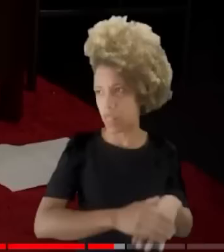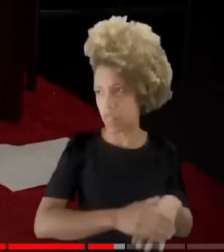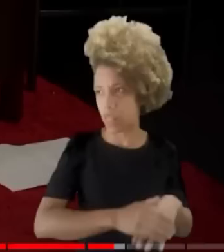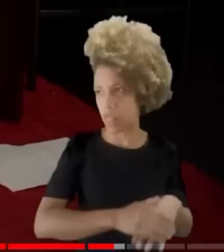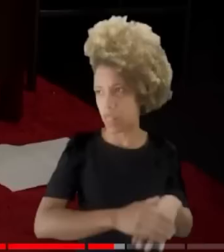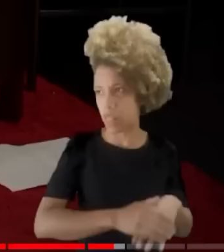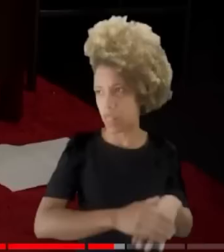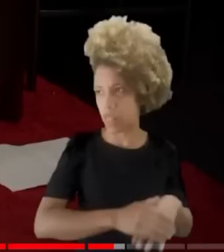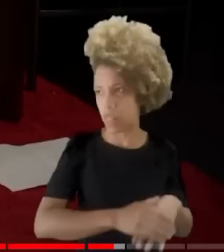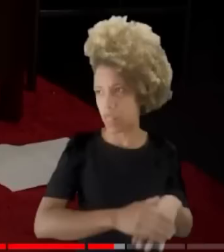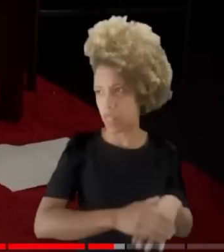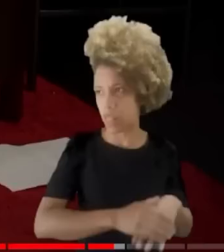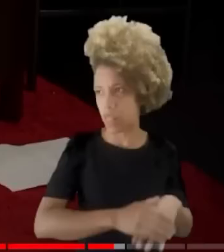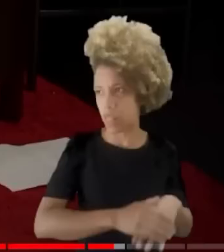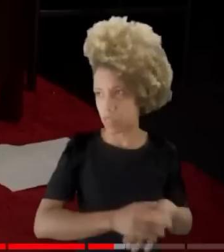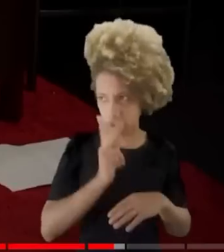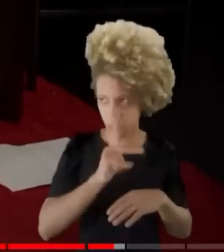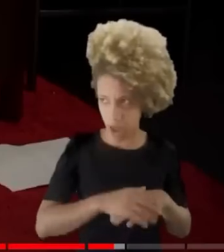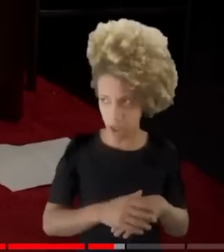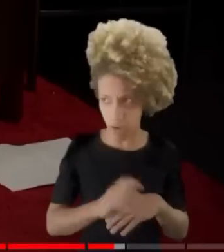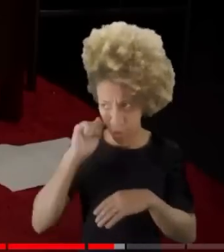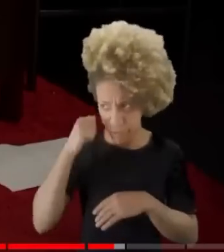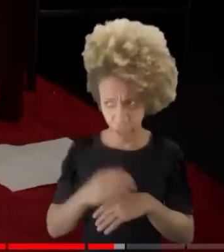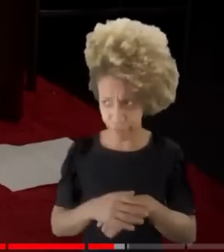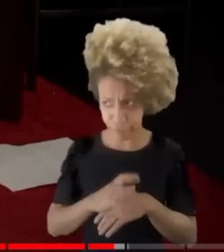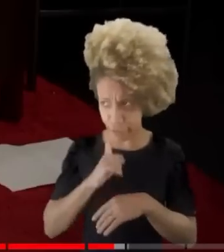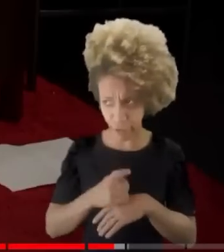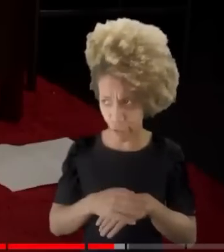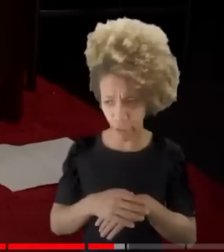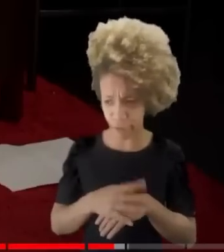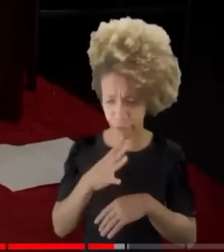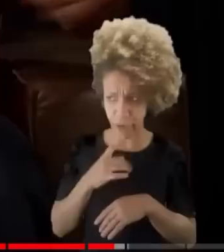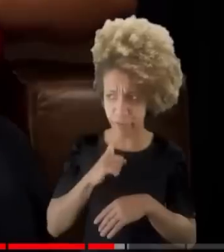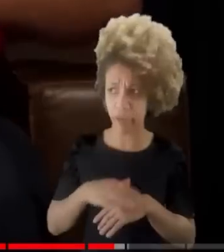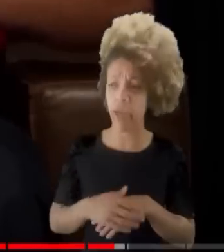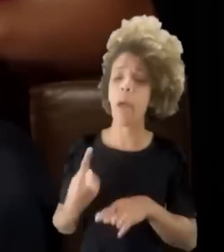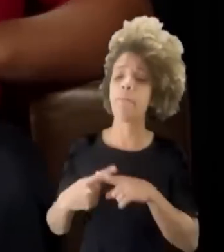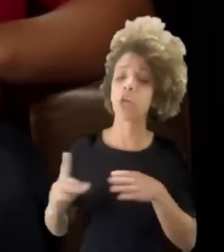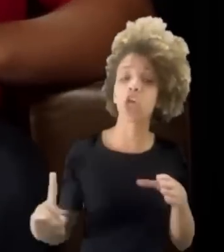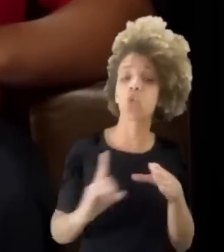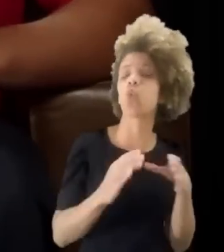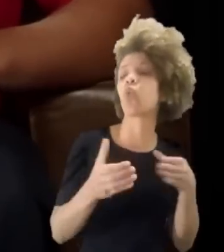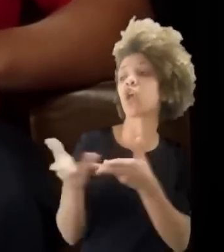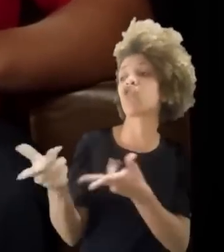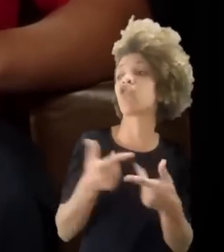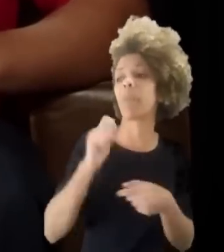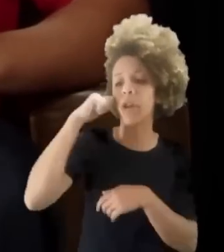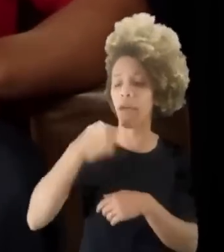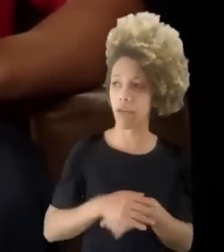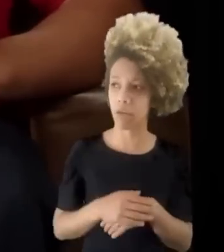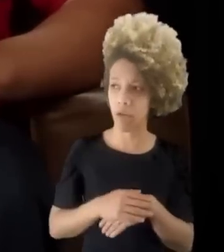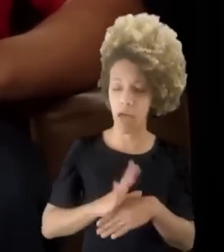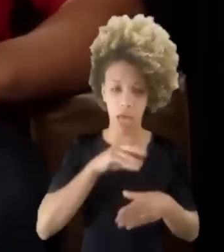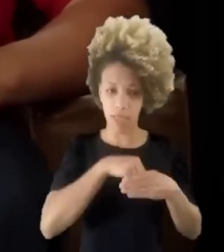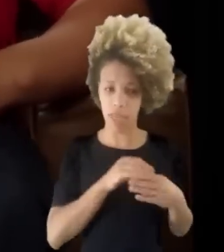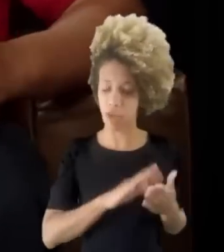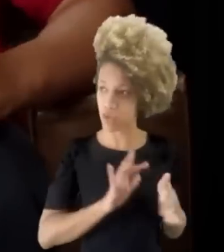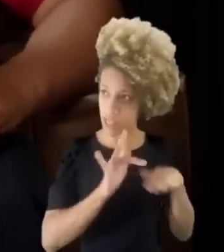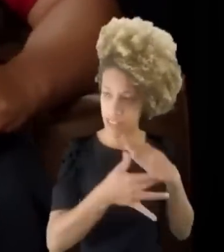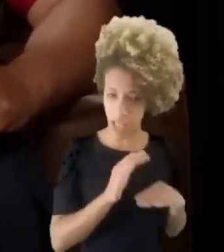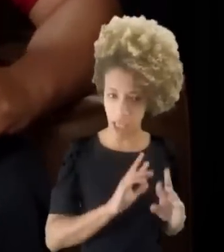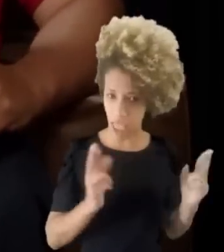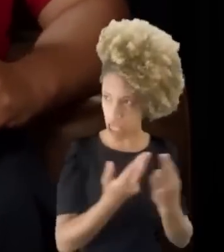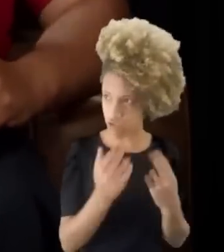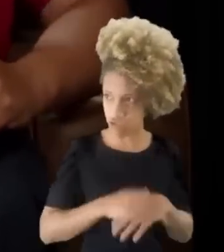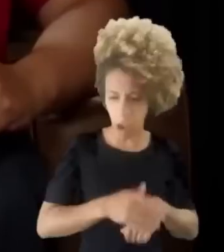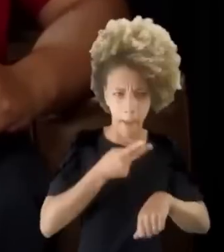frase né É sobre isso mano os negros não conhece ninguém mano por que que não inclui o negro dentro dessa caminhada dentro desse Network por que que